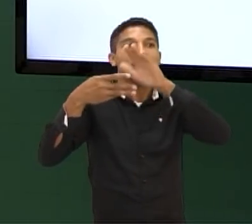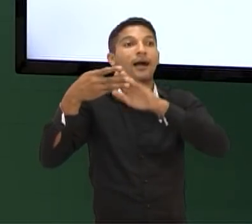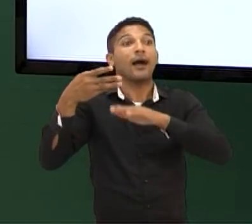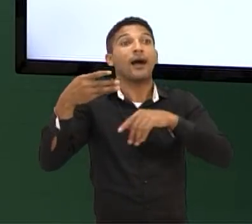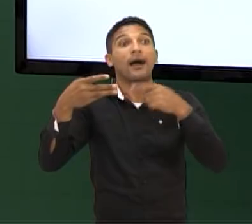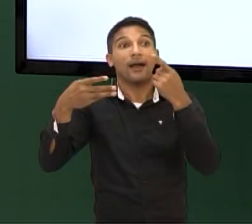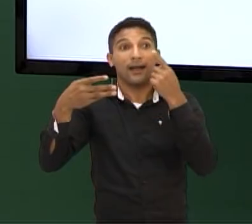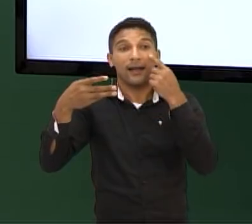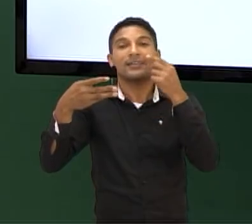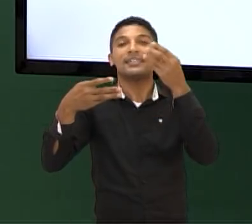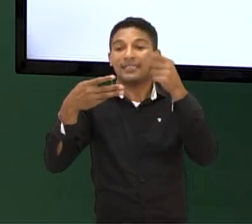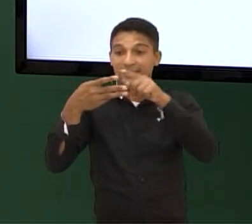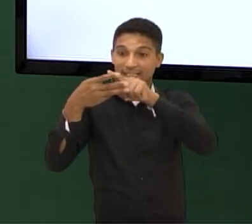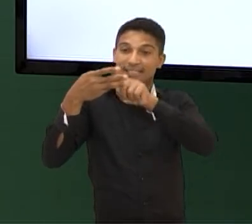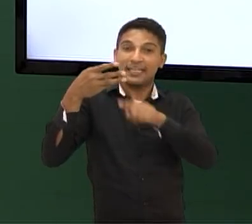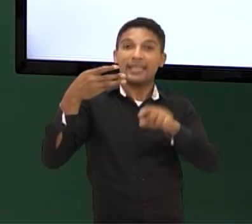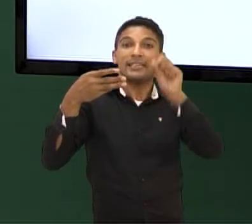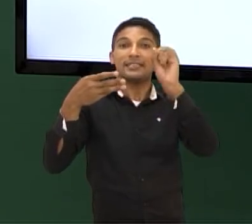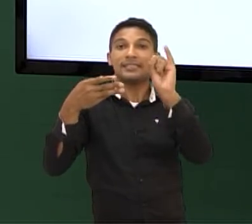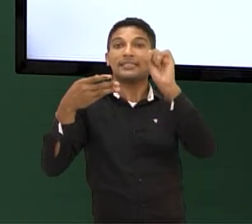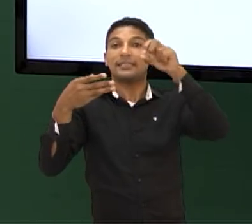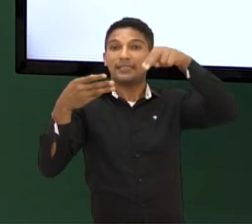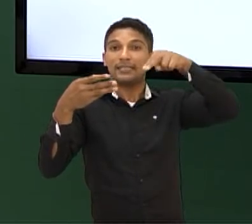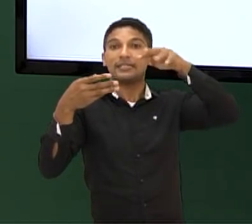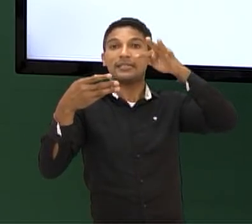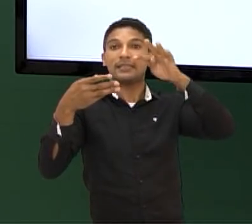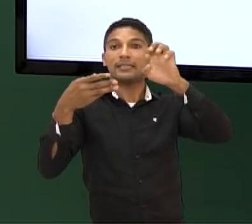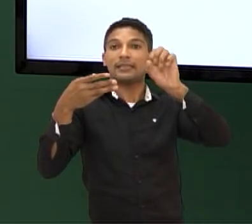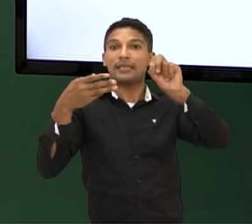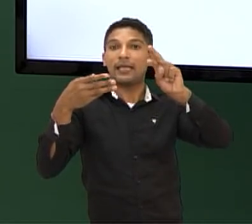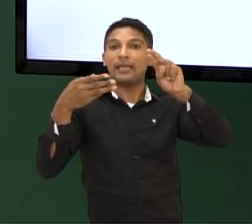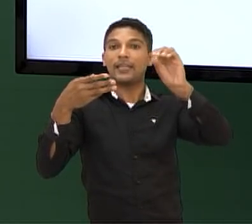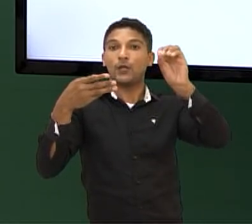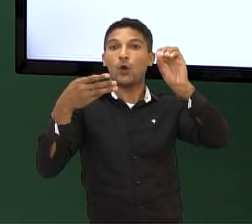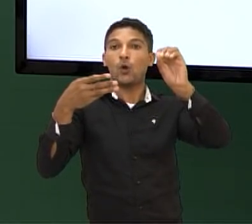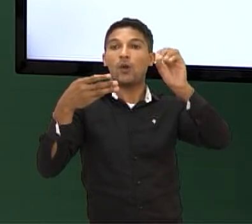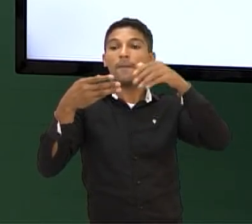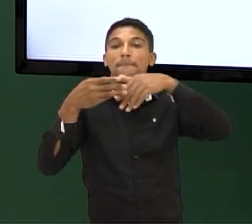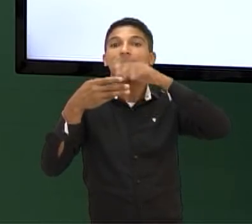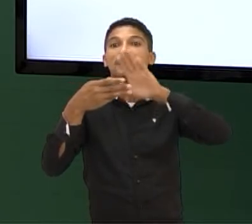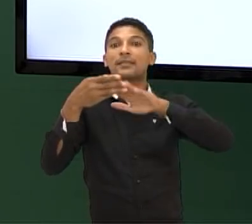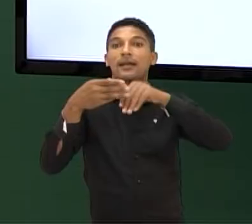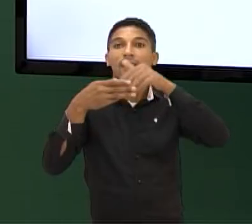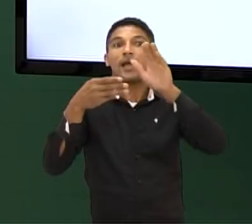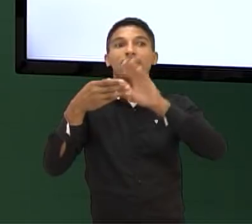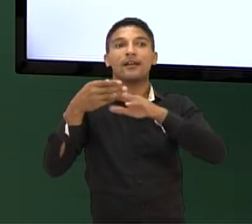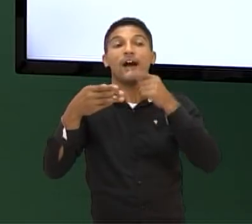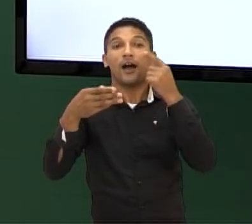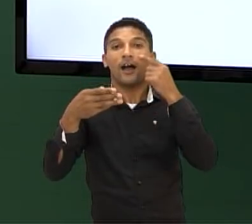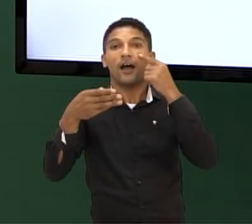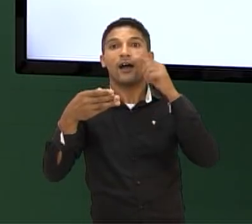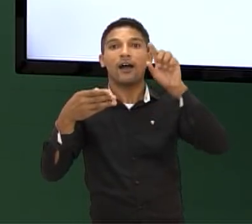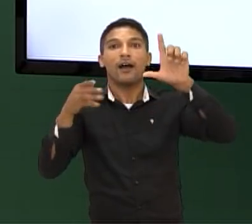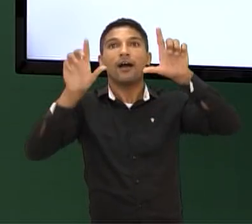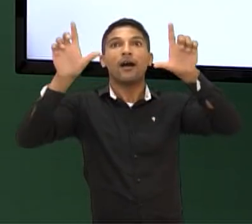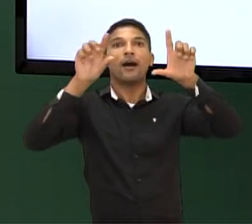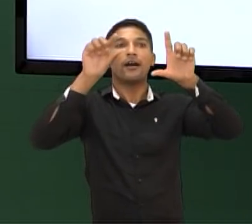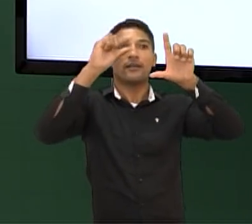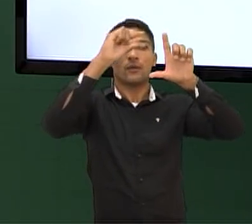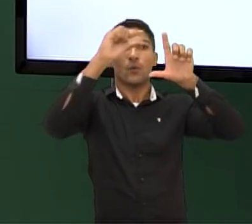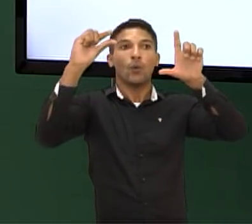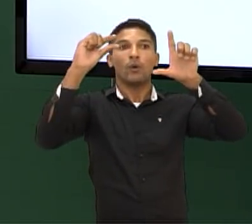inteira, que é o quê? 3 inteiros, certo? E olha o meu resto aqui. Aonde que vai o meu resto? Quem que vai ser